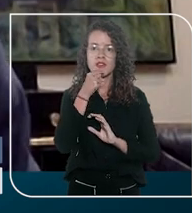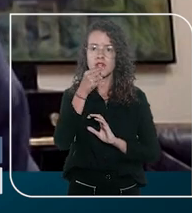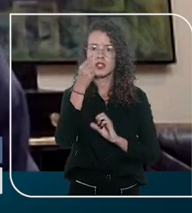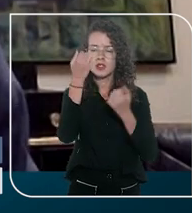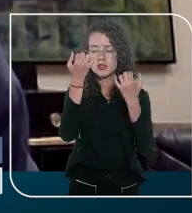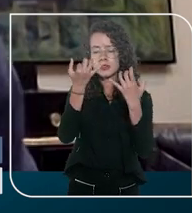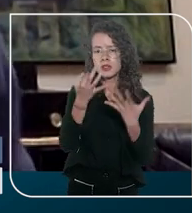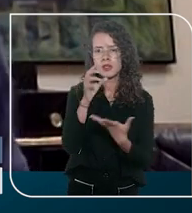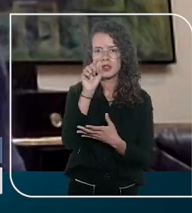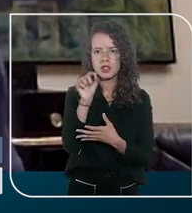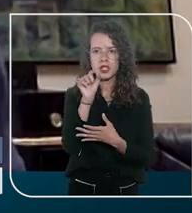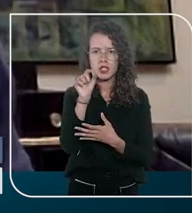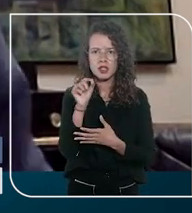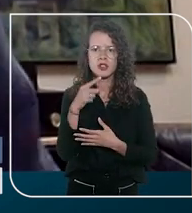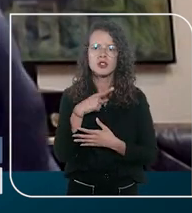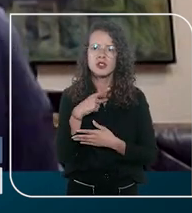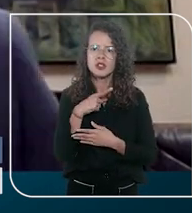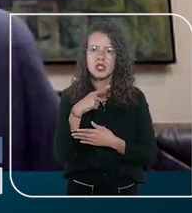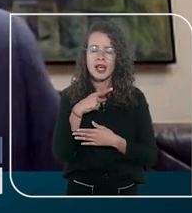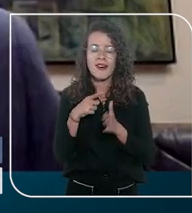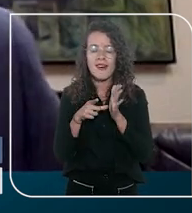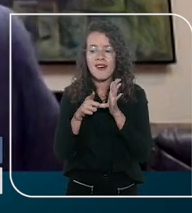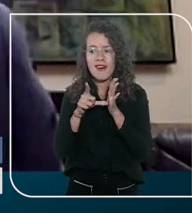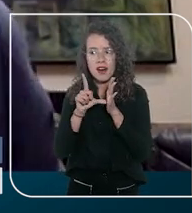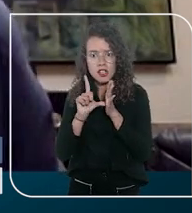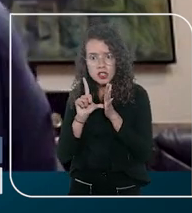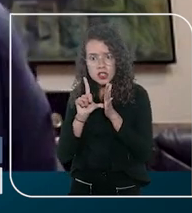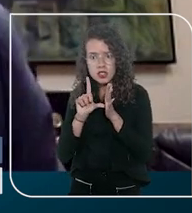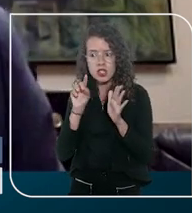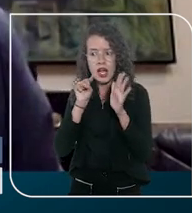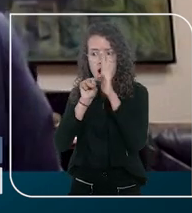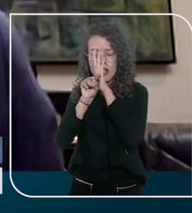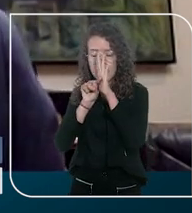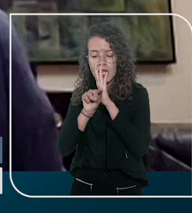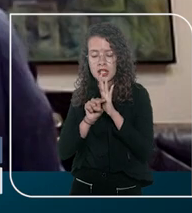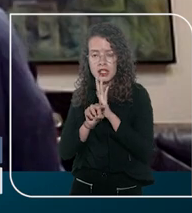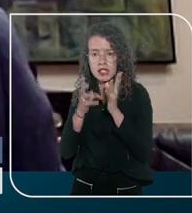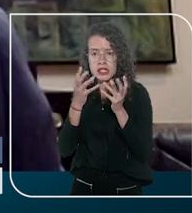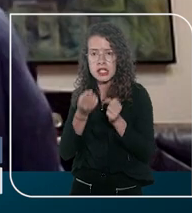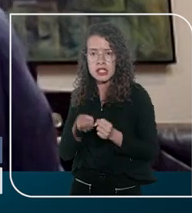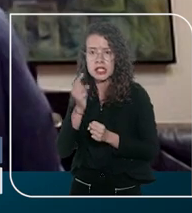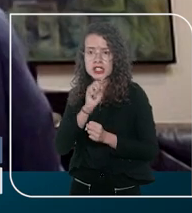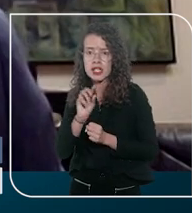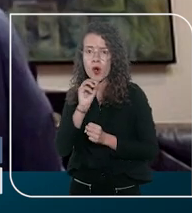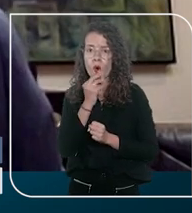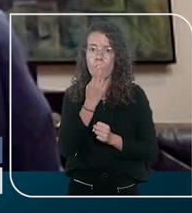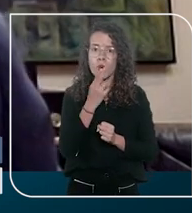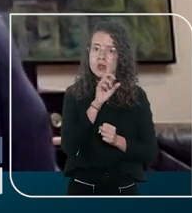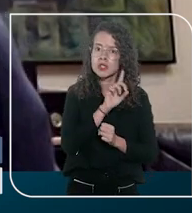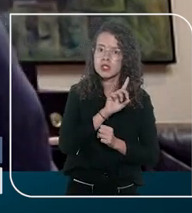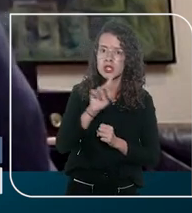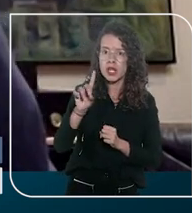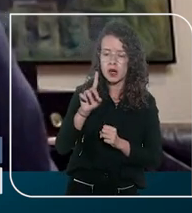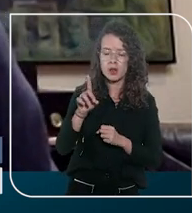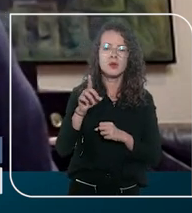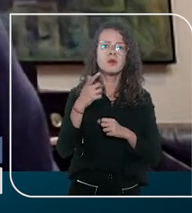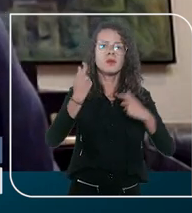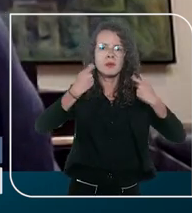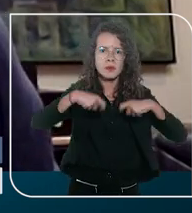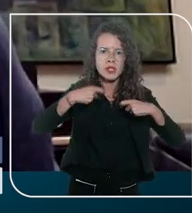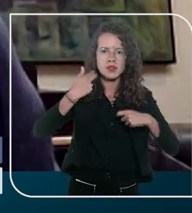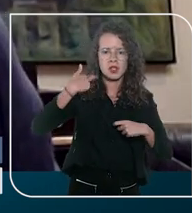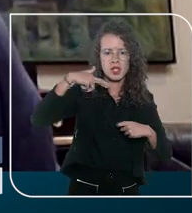seguinte: antes de considerar inadmissível um recurso, o relator concederá prazo de 5 dias